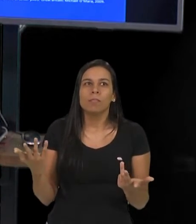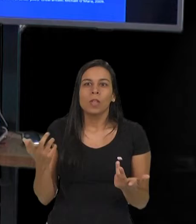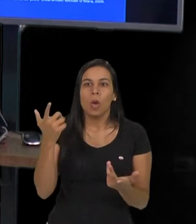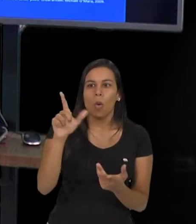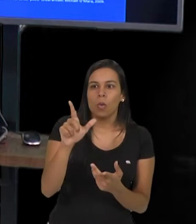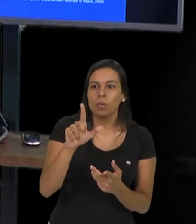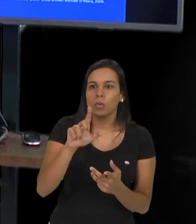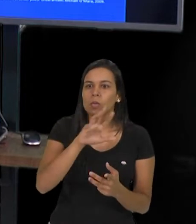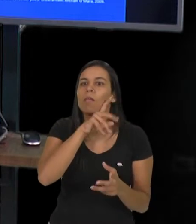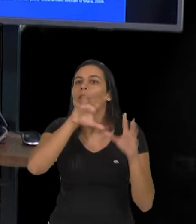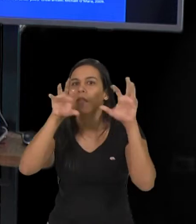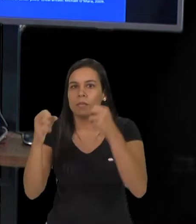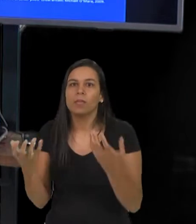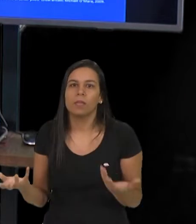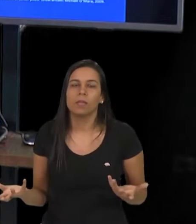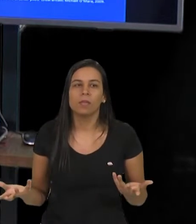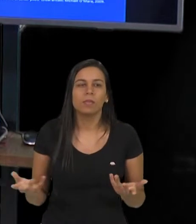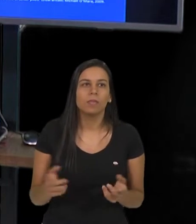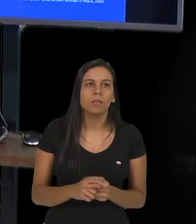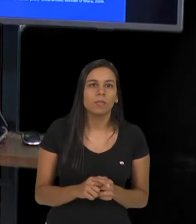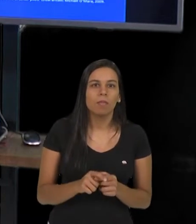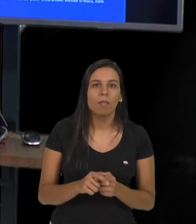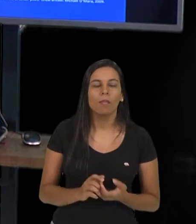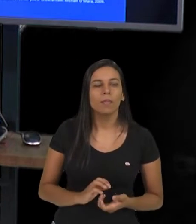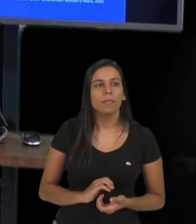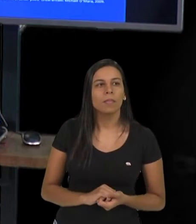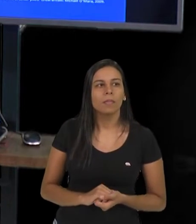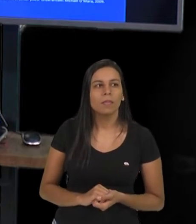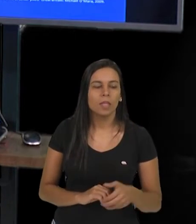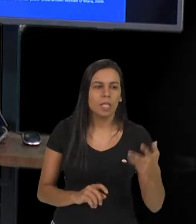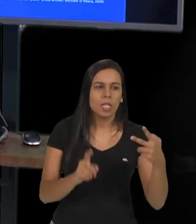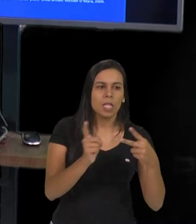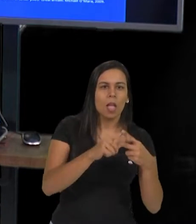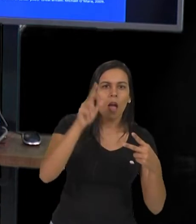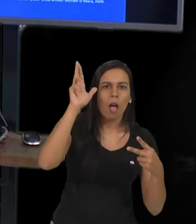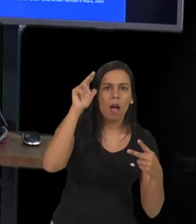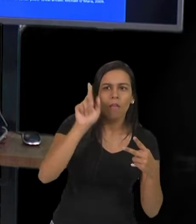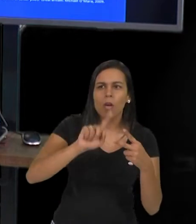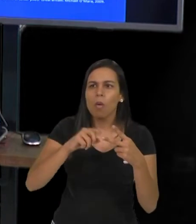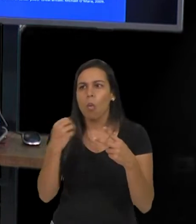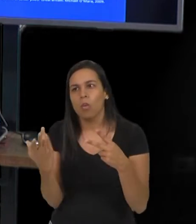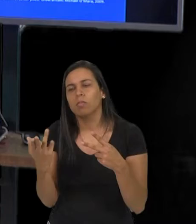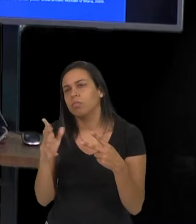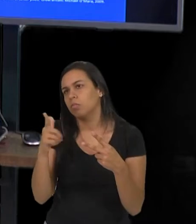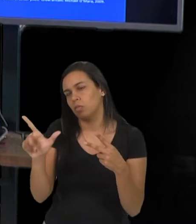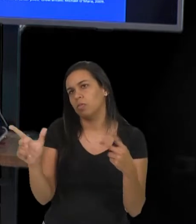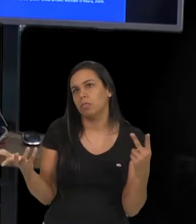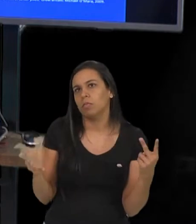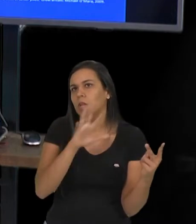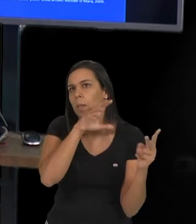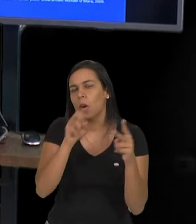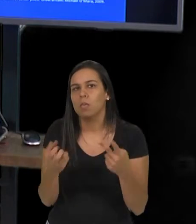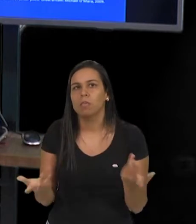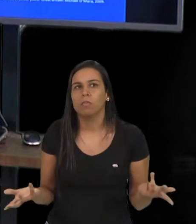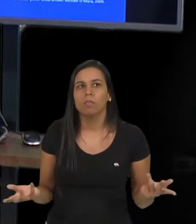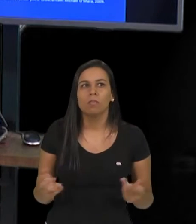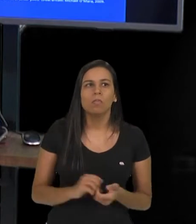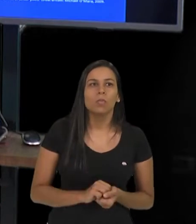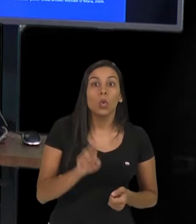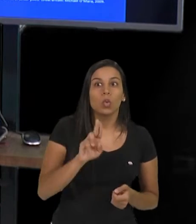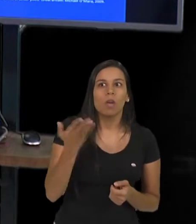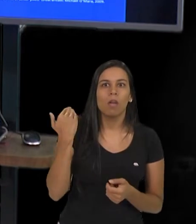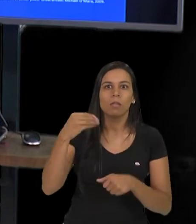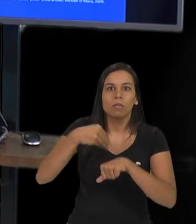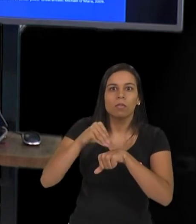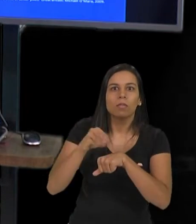animal. Então, o texto é direto e objetivo no título, né? Cavalo ou algum animal. E aí, vamos tentar usar um pouco daquelas estratégias que a gente viu no